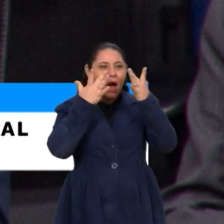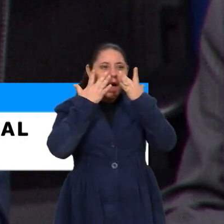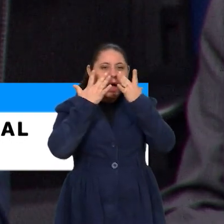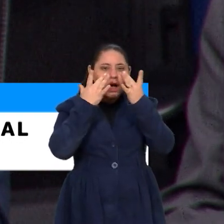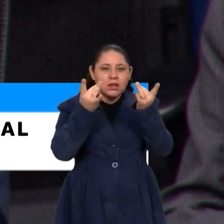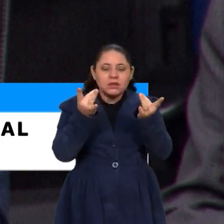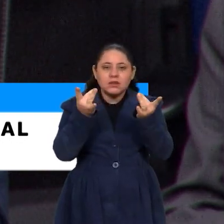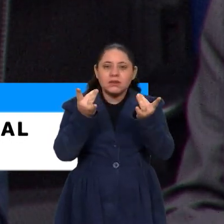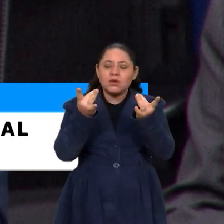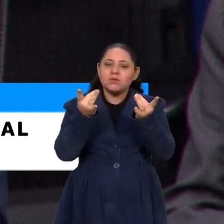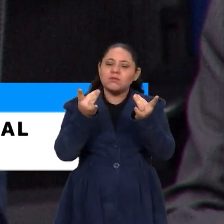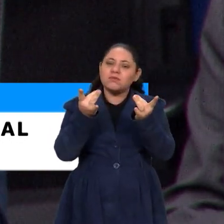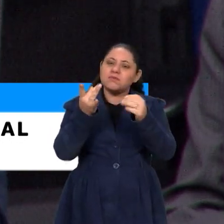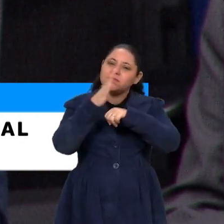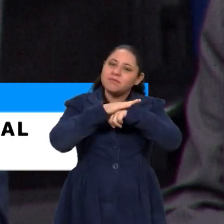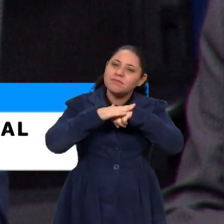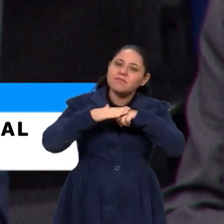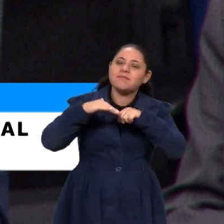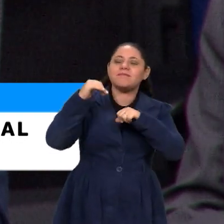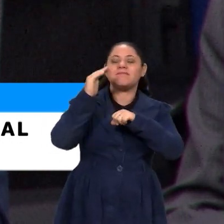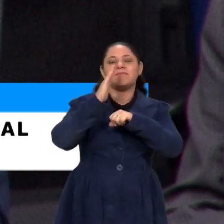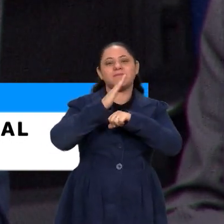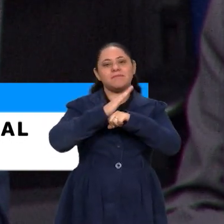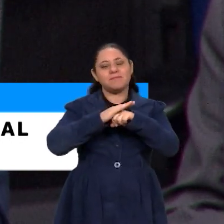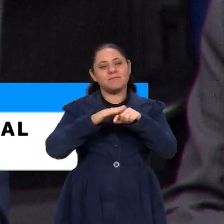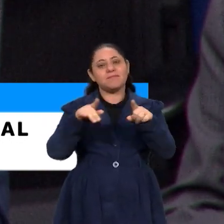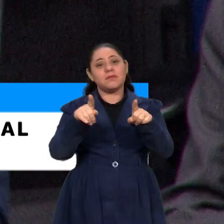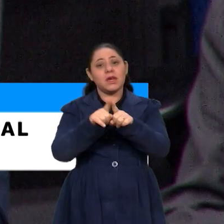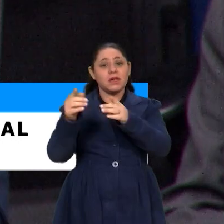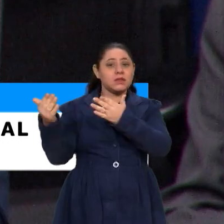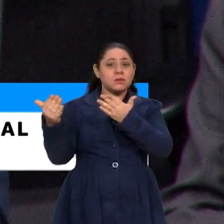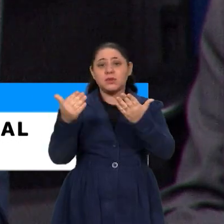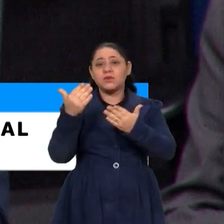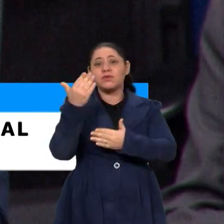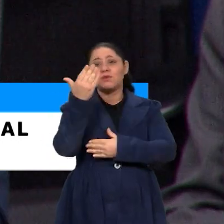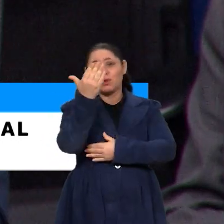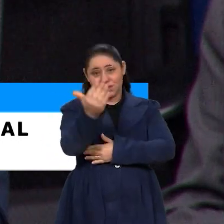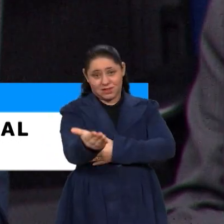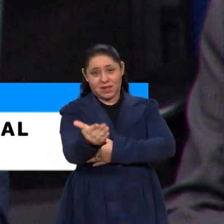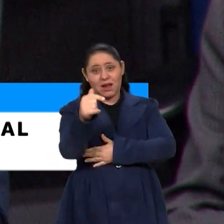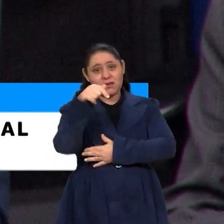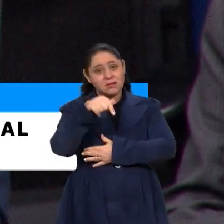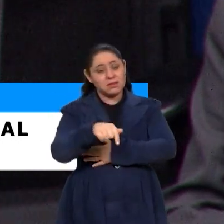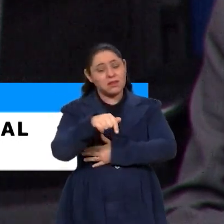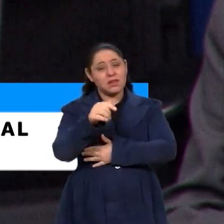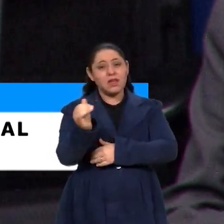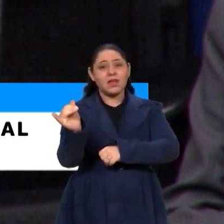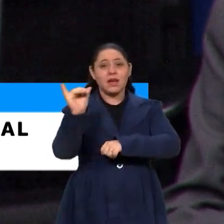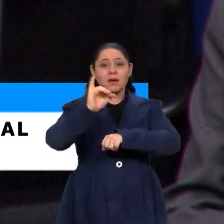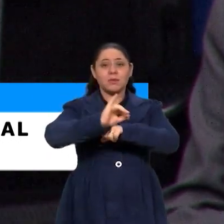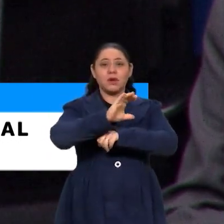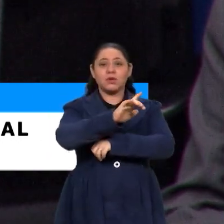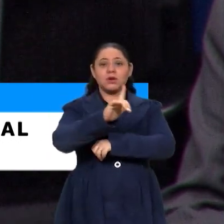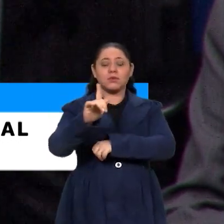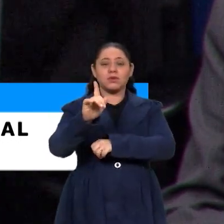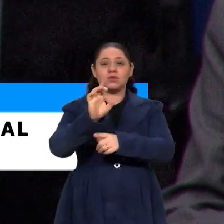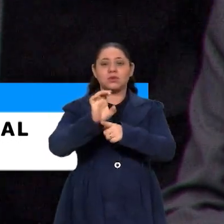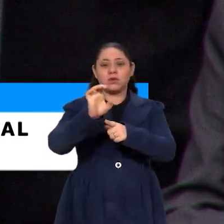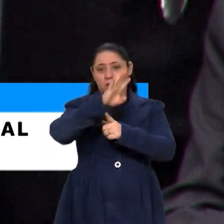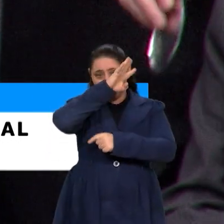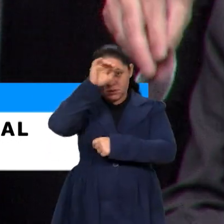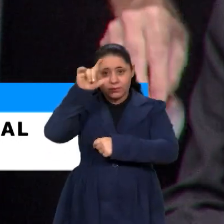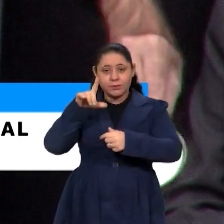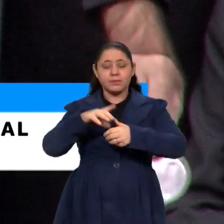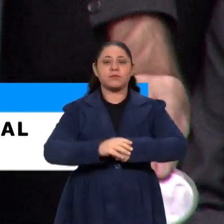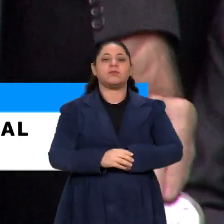a atenção, com muito carinho, receber vocês aqui na nossa capital, Campo Grande,